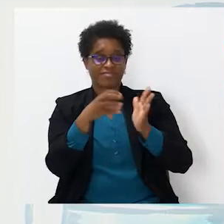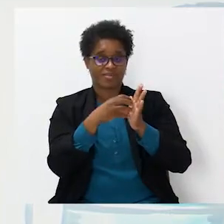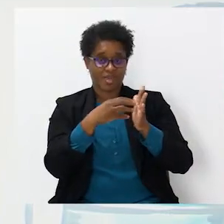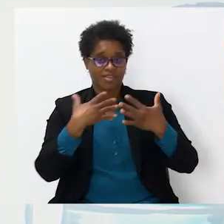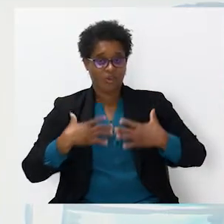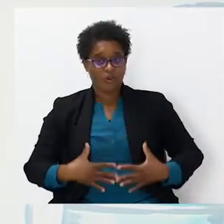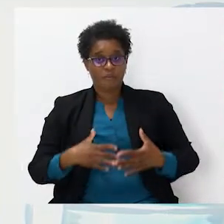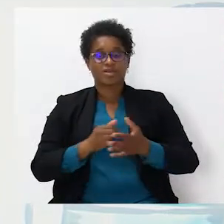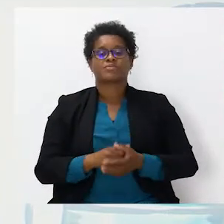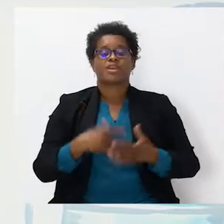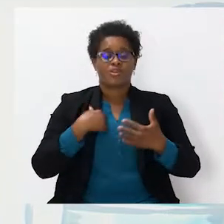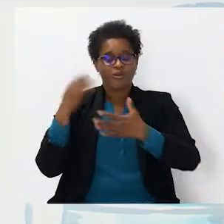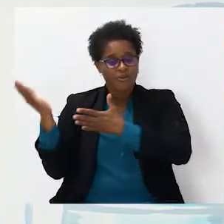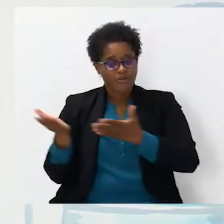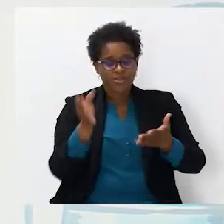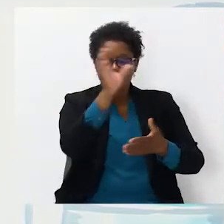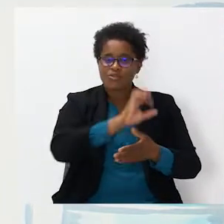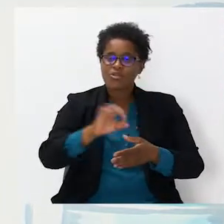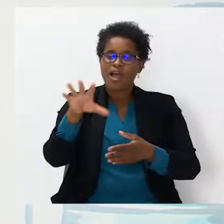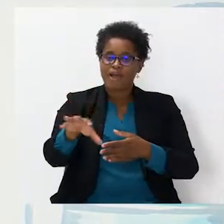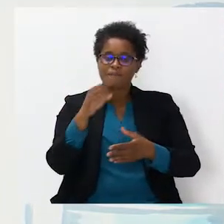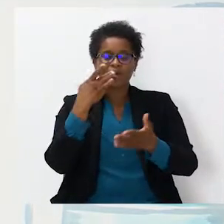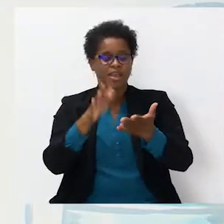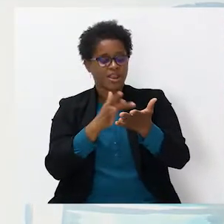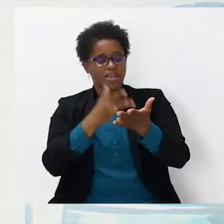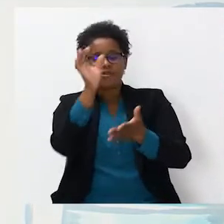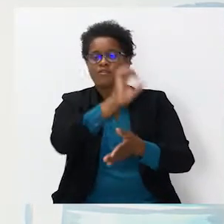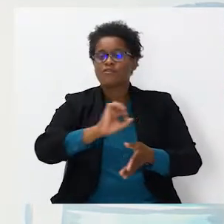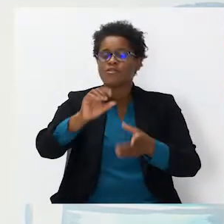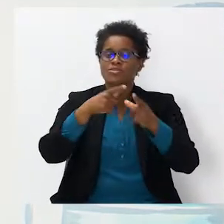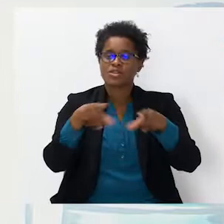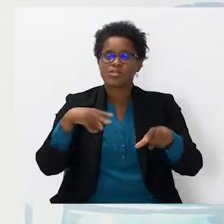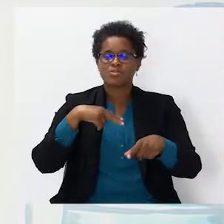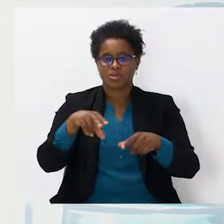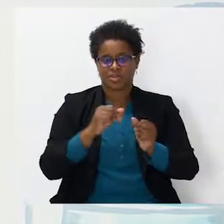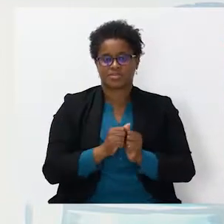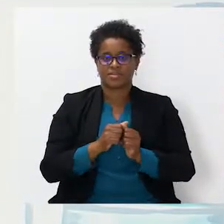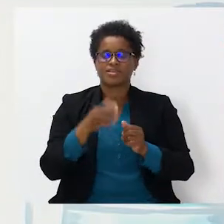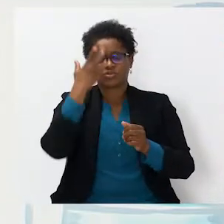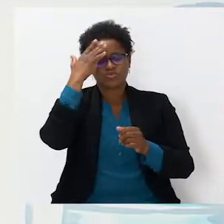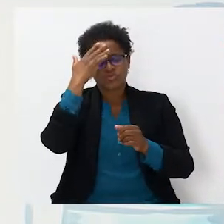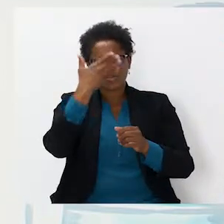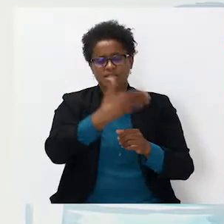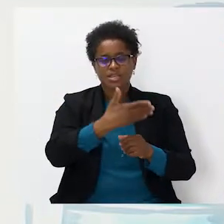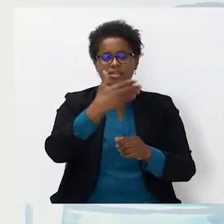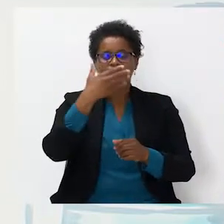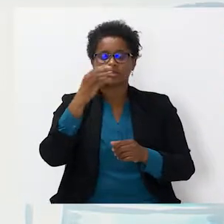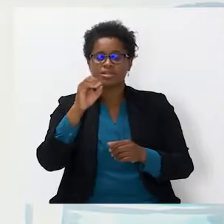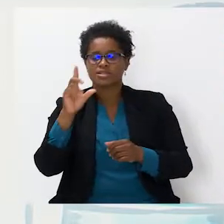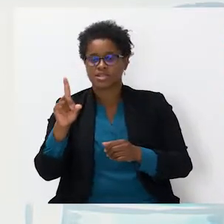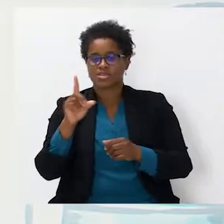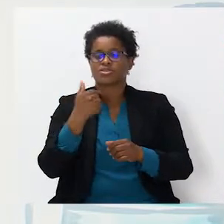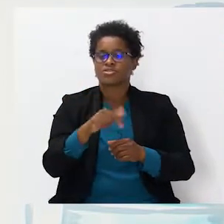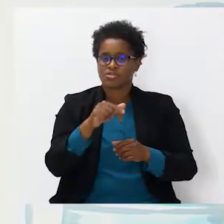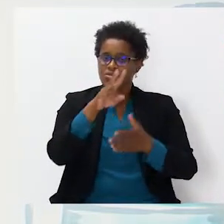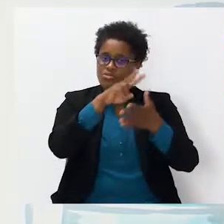E convido-vos a pegarem no vosso manual de língua portuguesa, na página 106, que